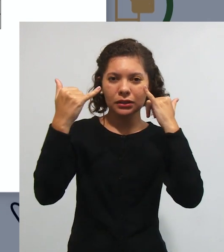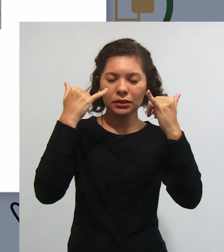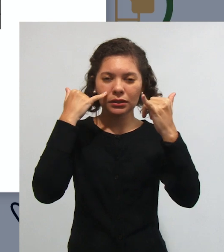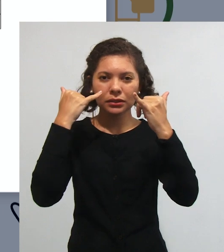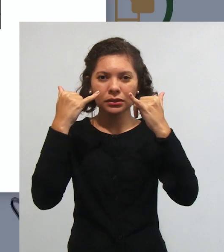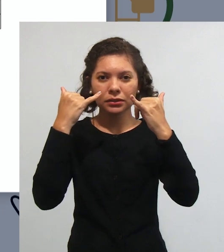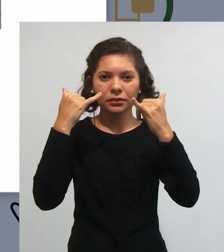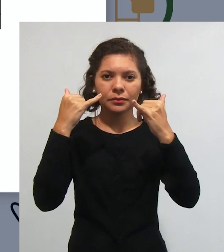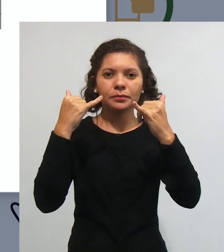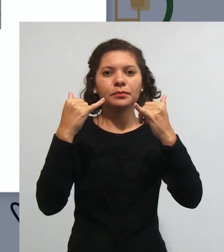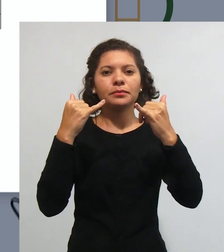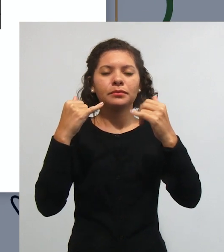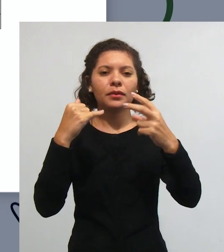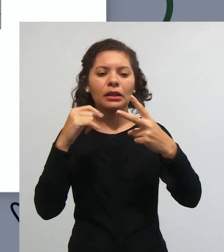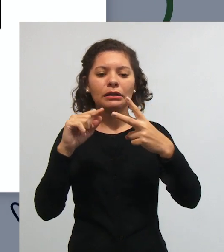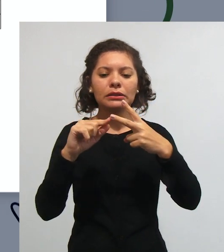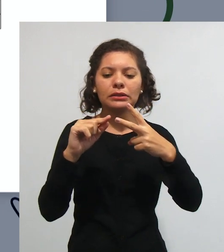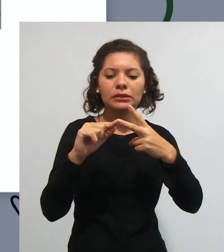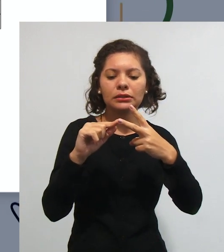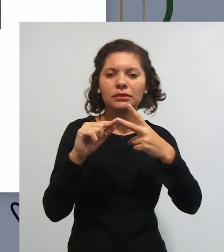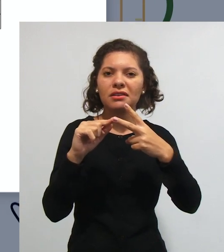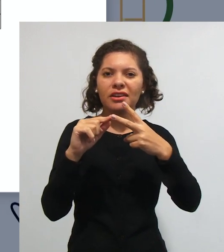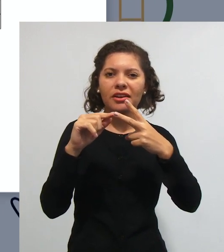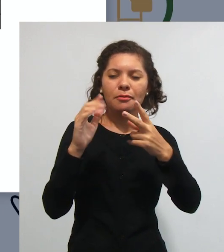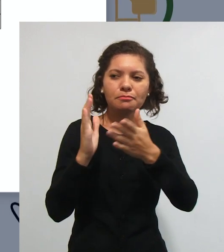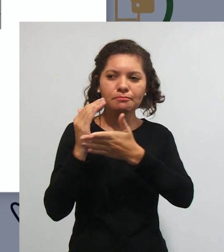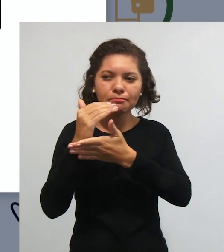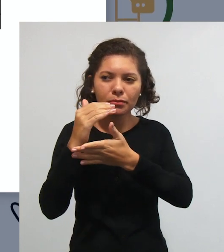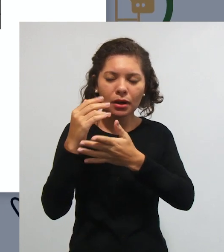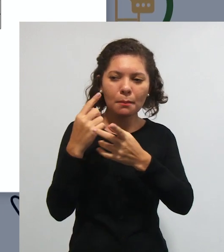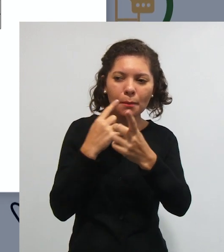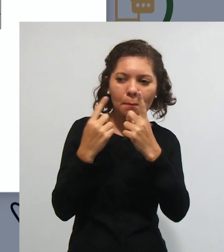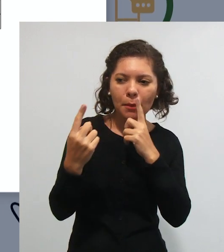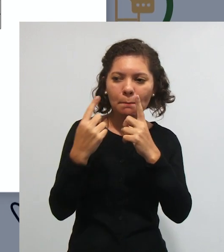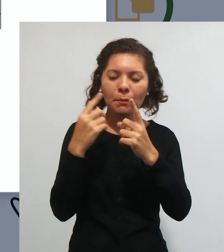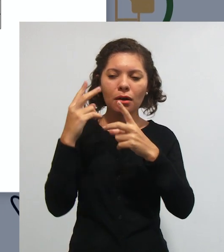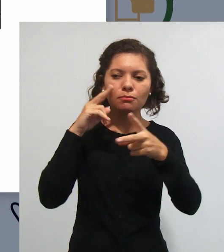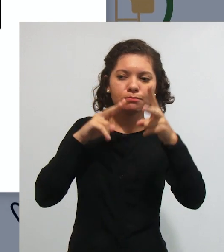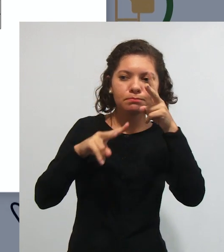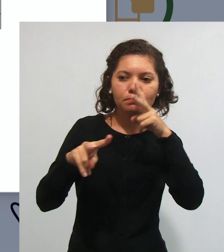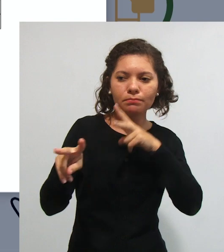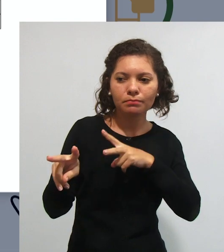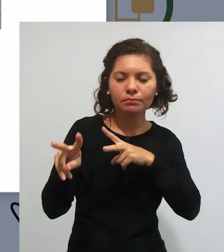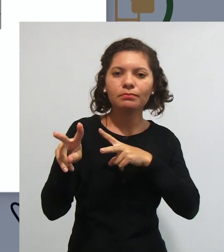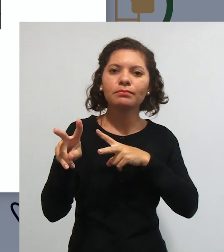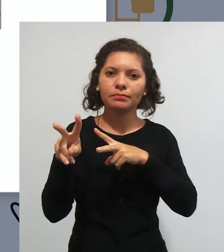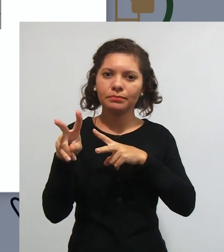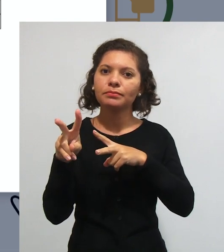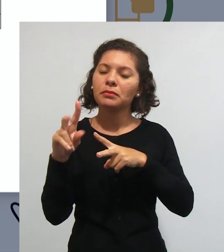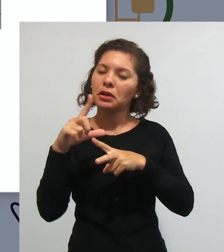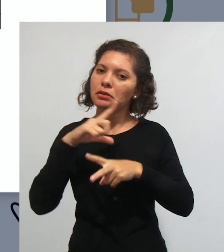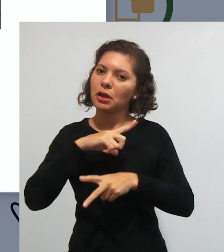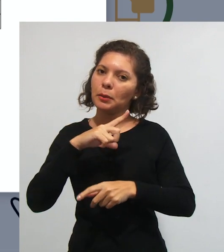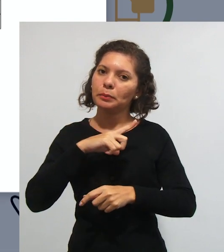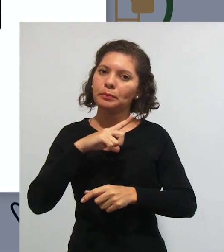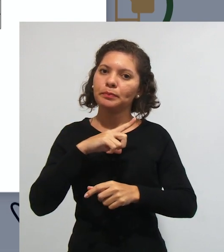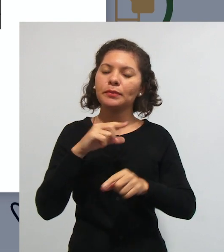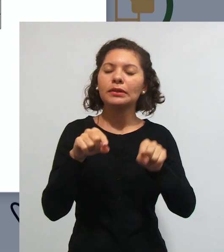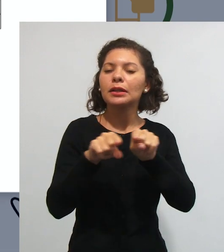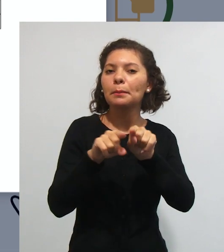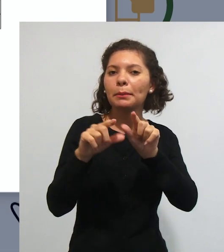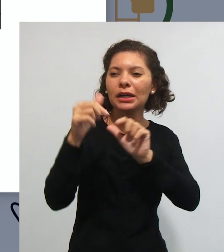ela é mais de observação e de diálogo do que na quantitativa, e a análise desses dados, que é